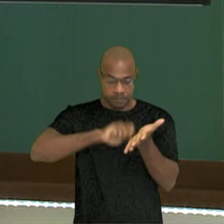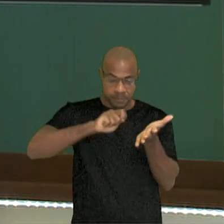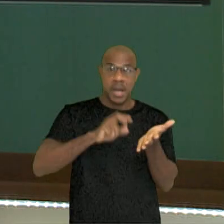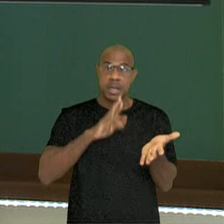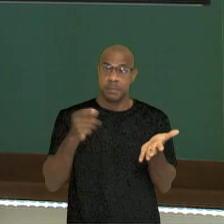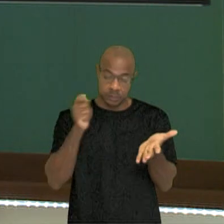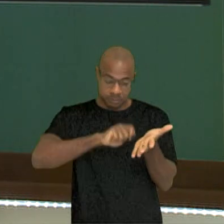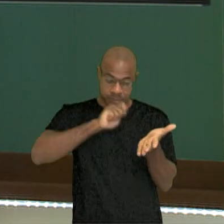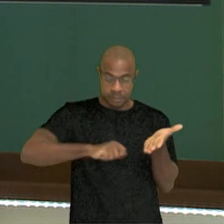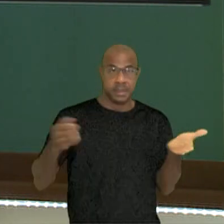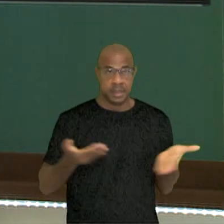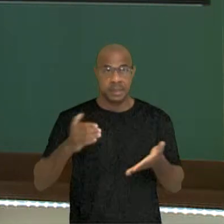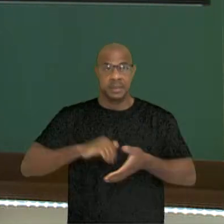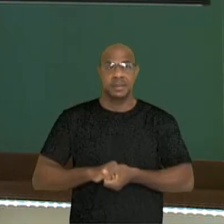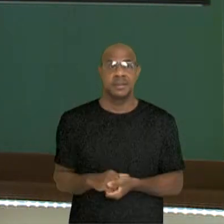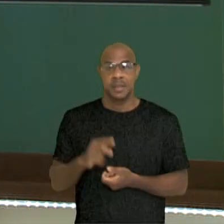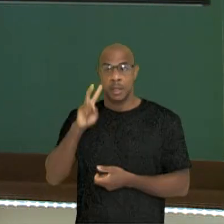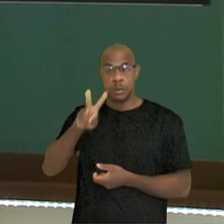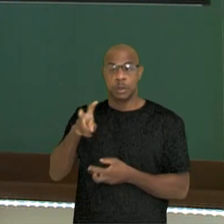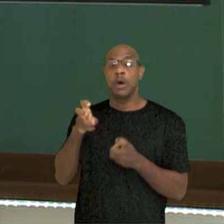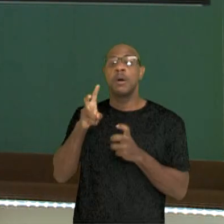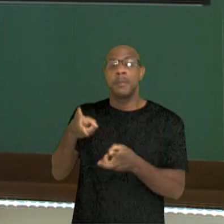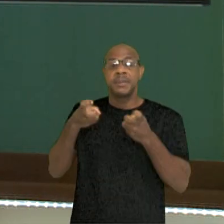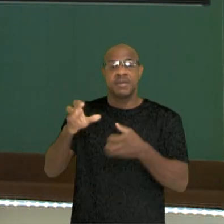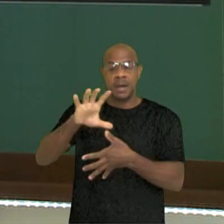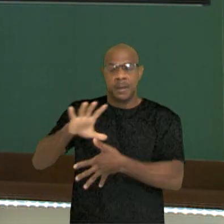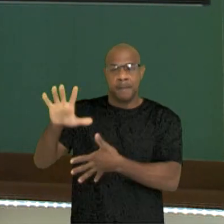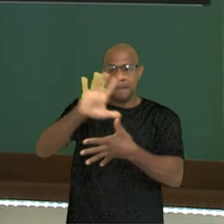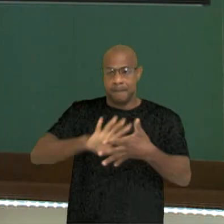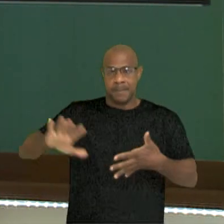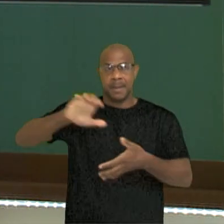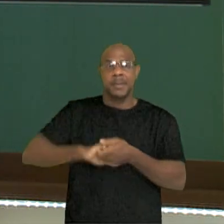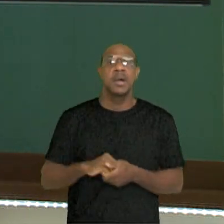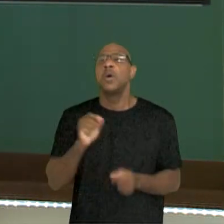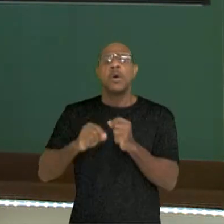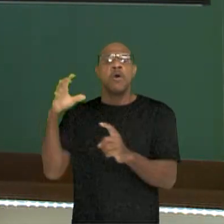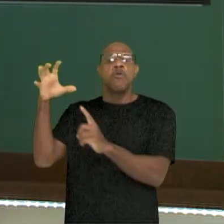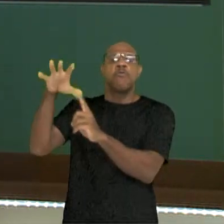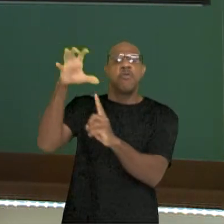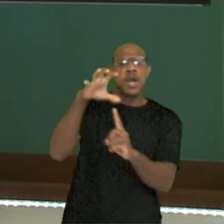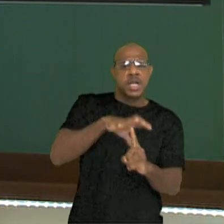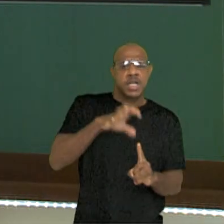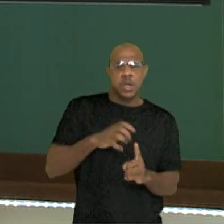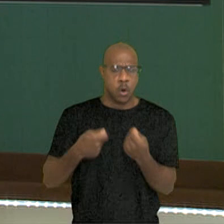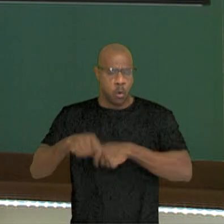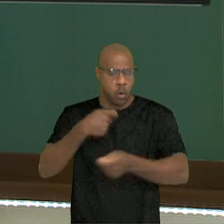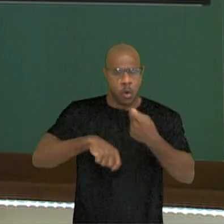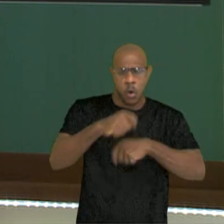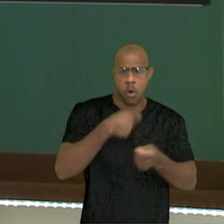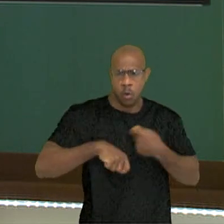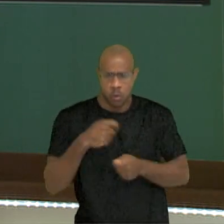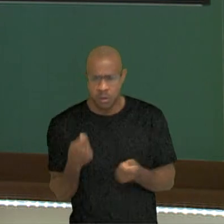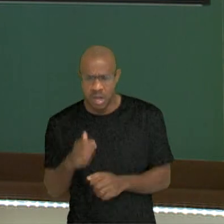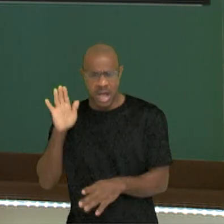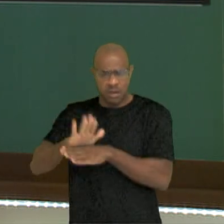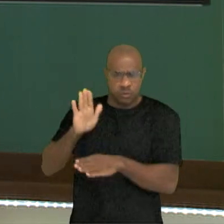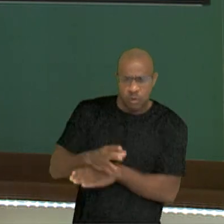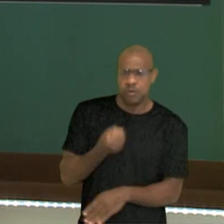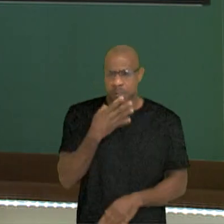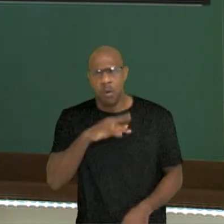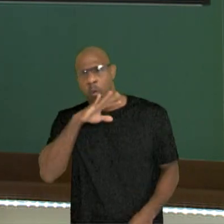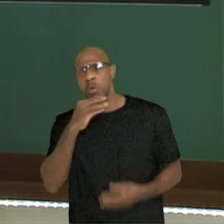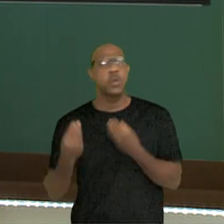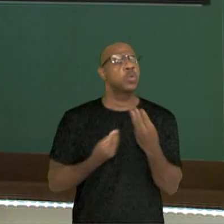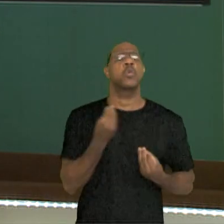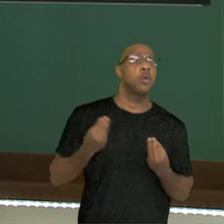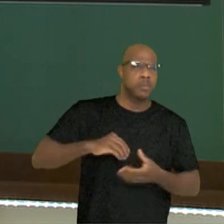né, pessoal? Aqui só como a gente vê no mapa. E como isso influenciou o comércio em Roma? Ajudou? Foi bom? Foi ruim?